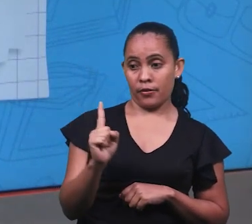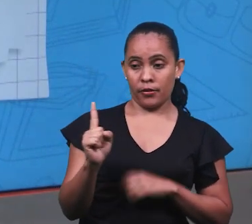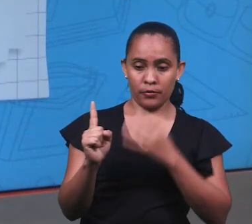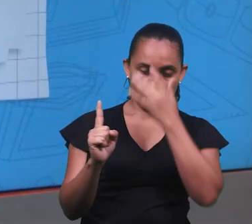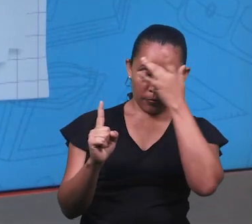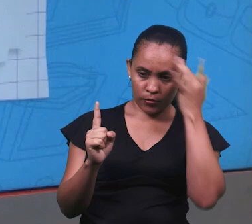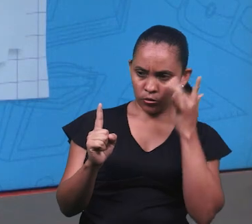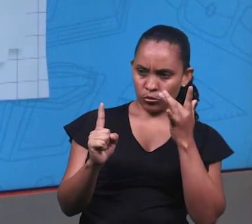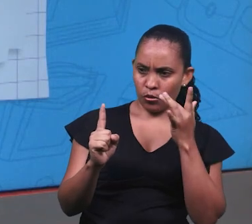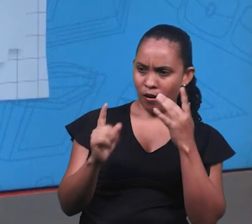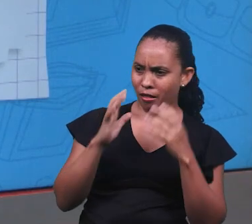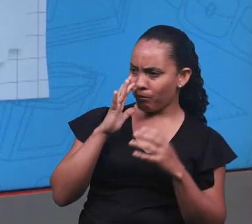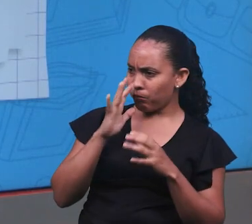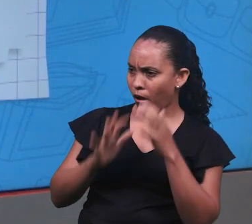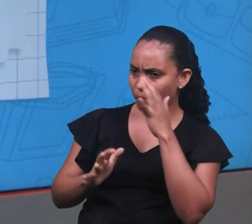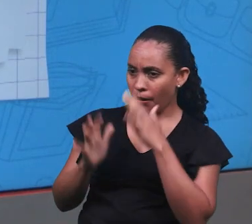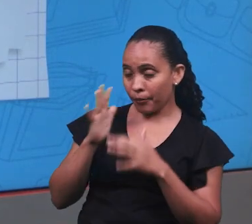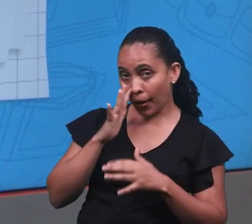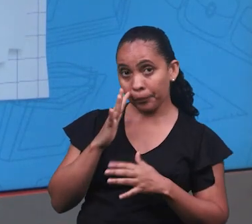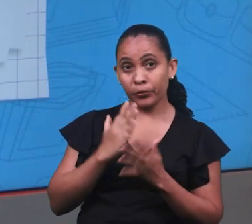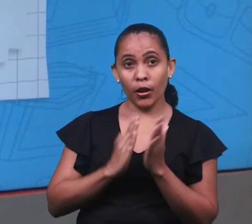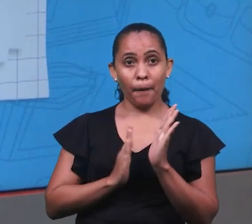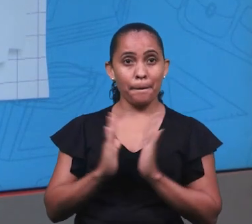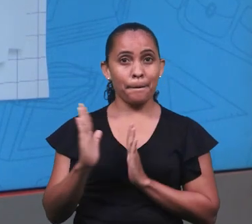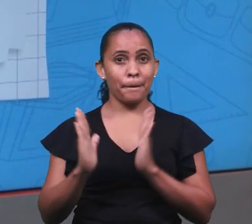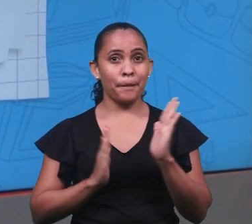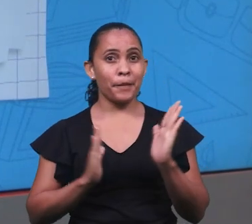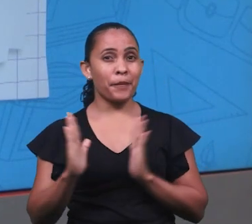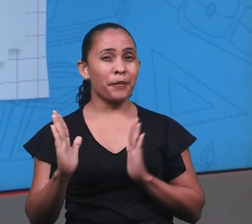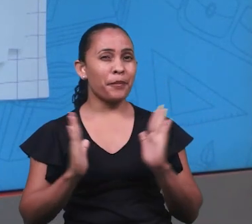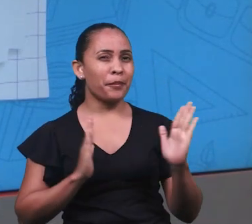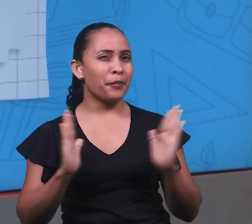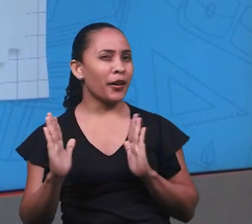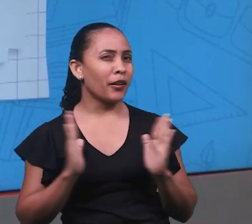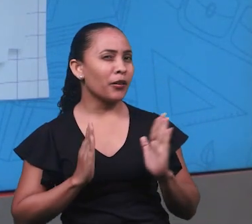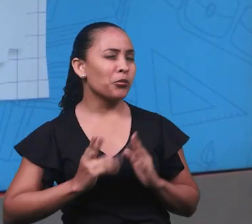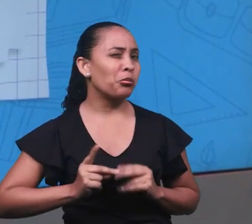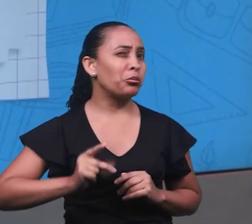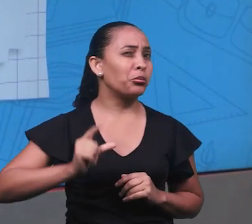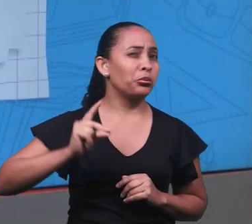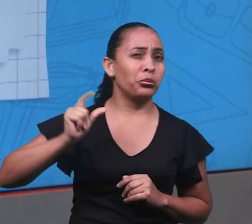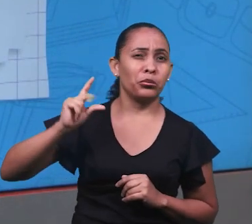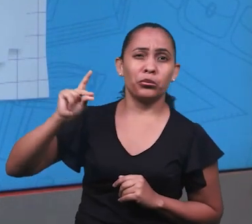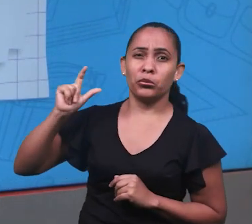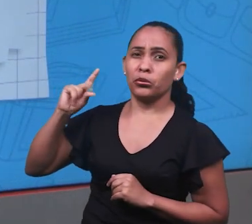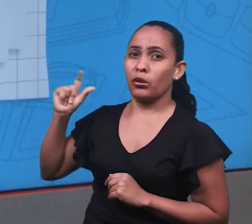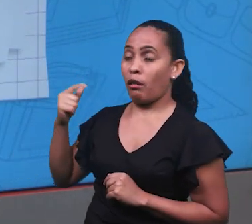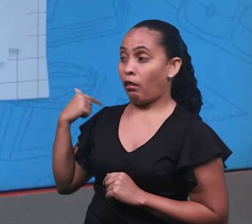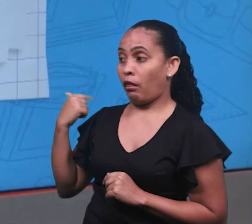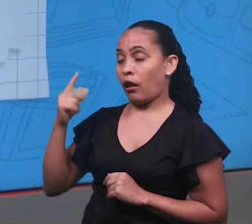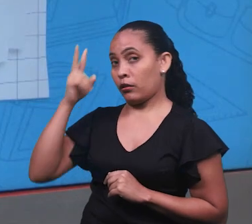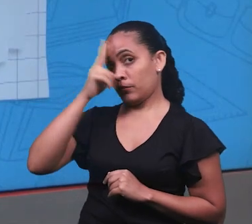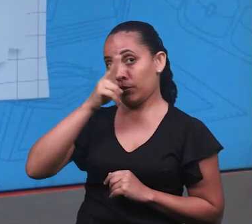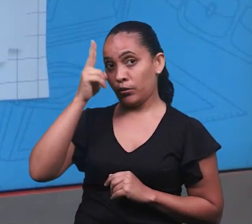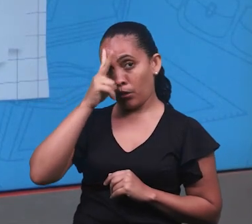subjugada na sociedade brasileira desde o período colonial, ou seja, uma herança, um legado histórico, sendo